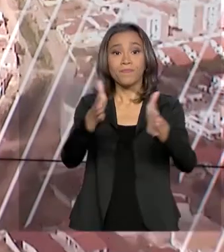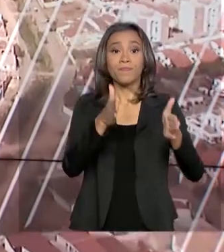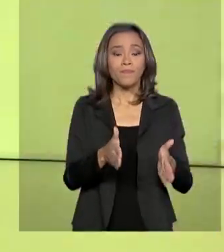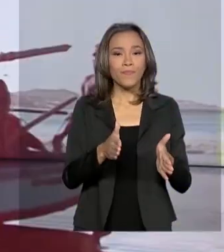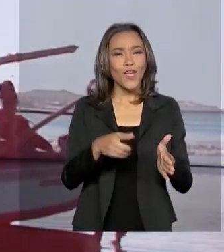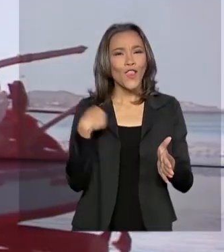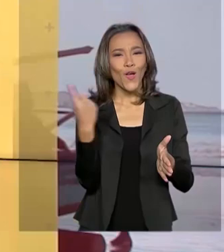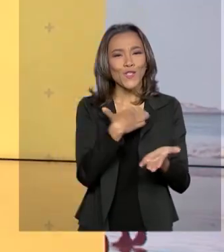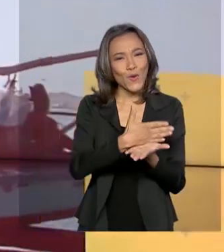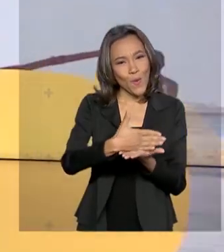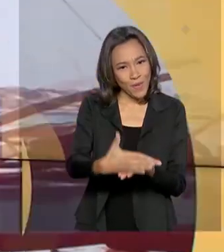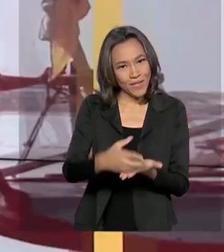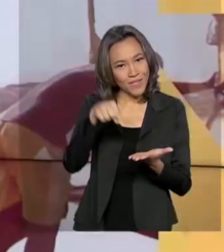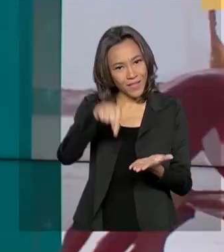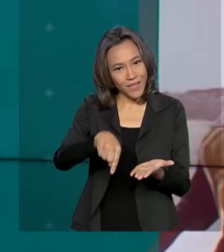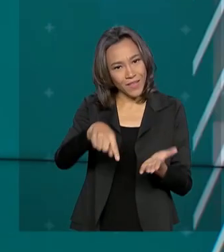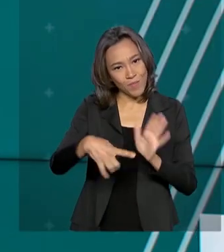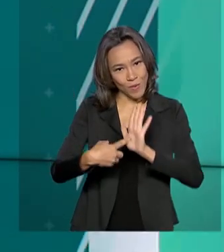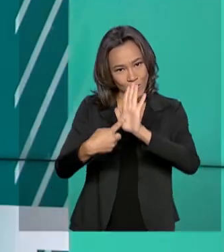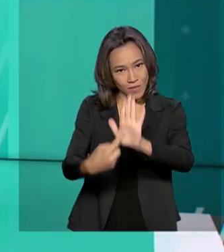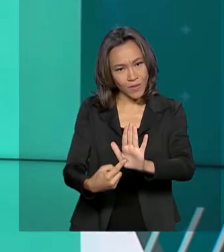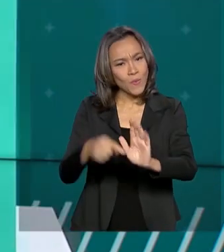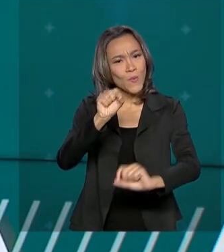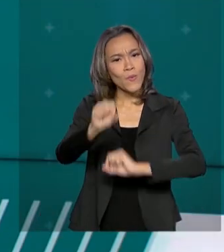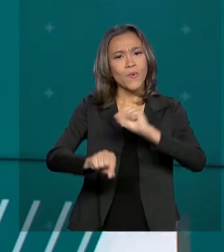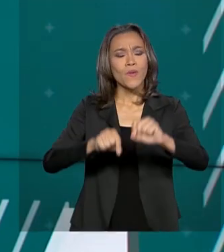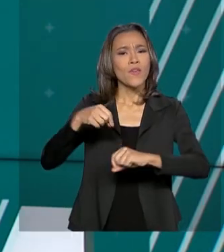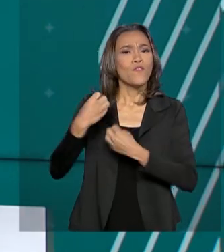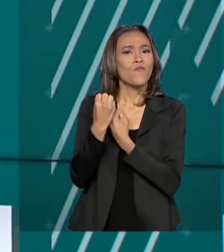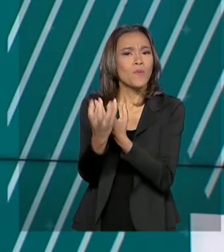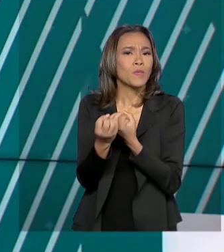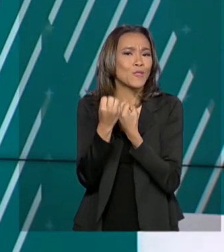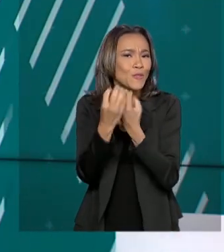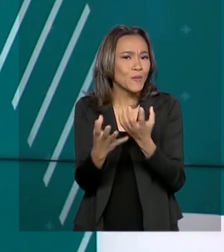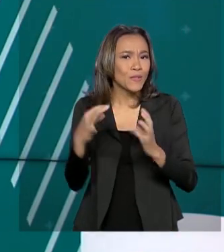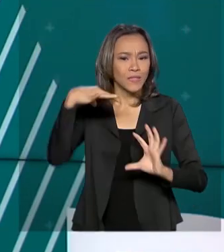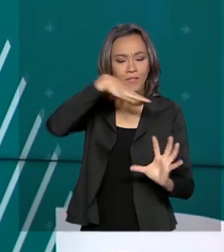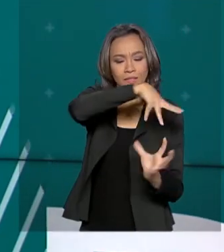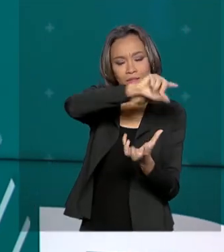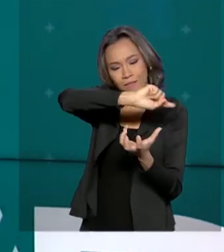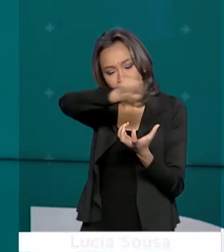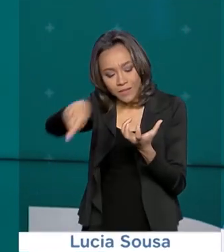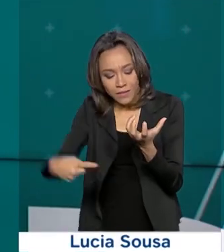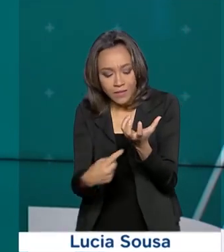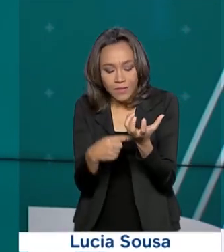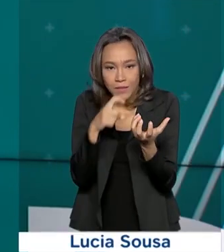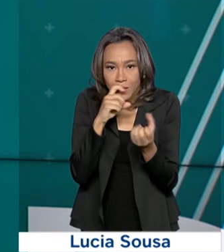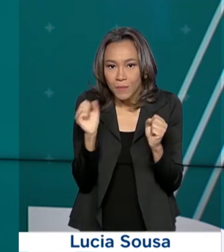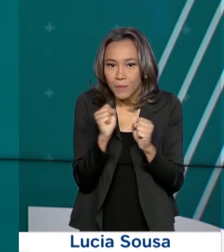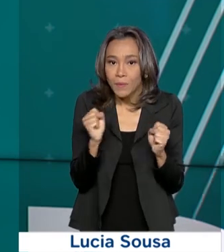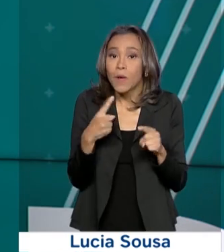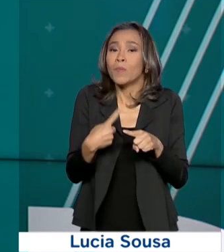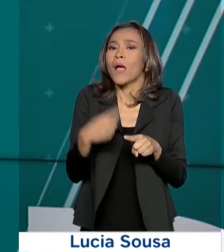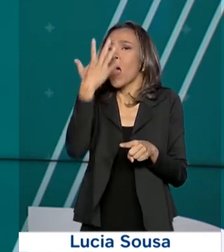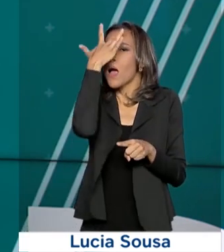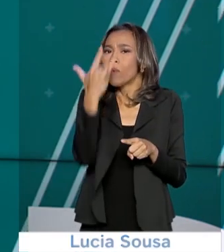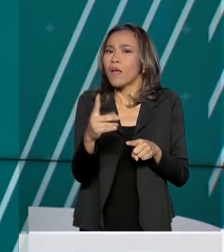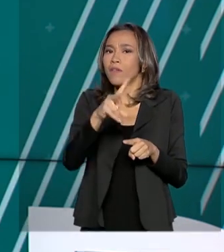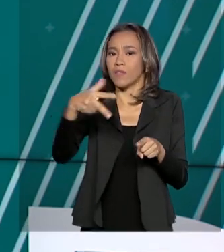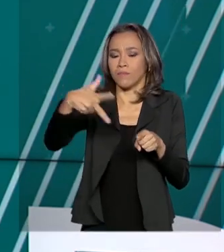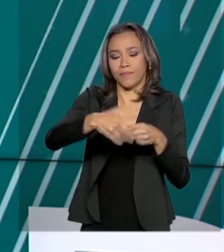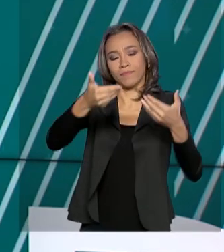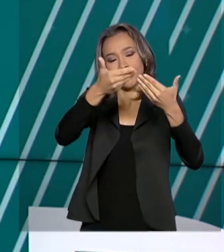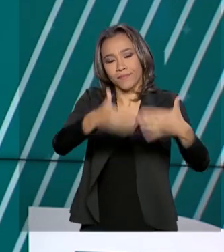A gente começa essa edição do Brasil em Dia com informações do continente gelado, porque amanhã será reinaugurada a